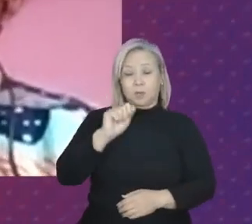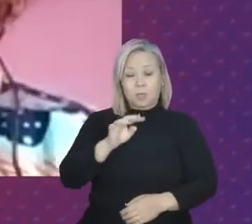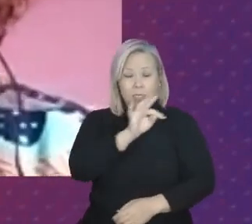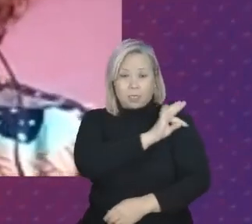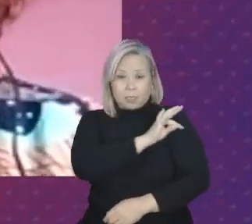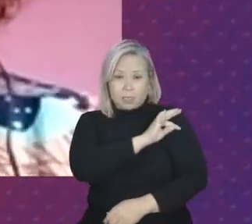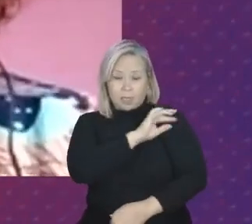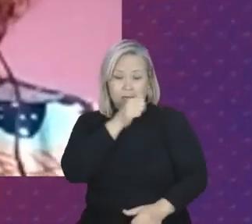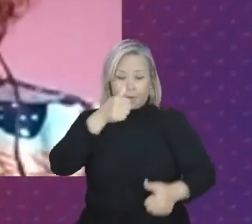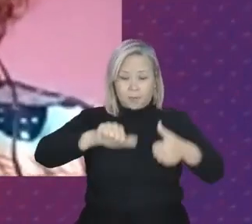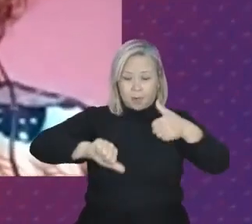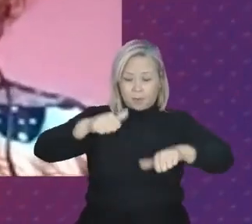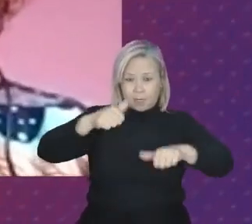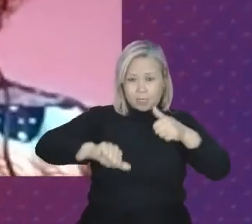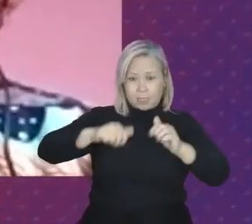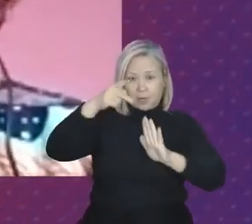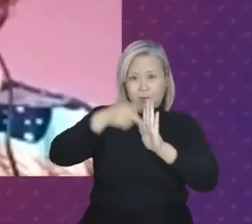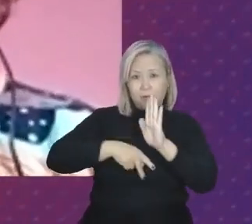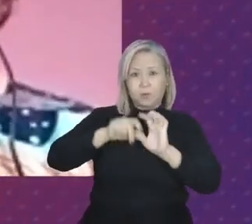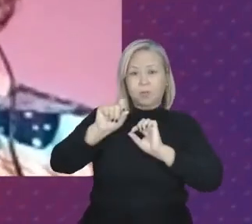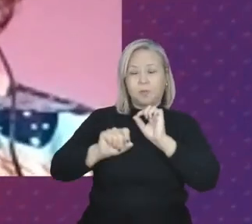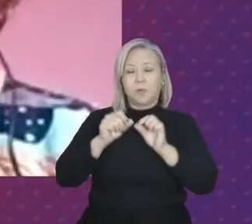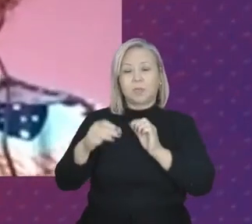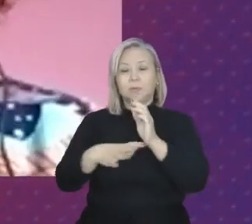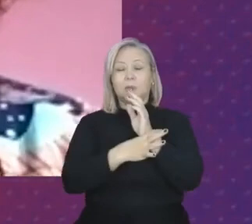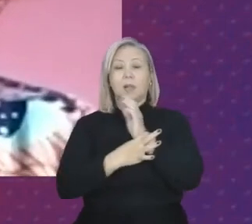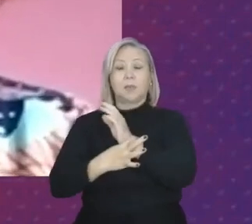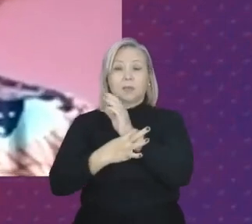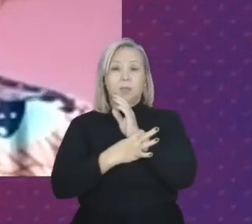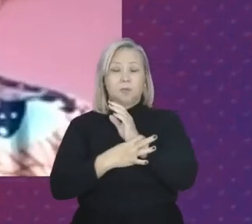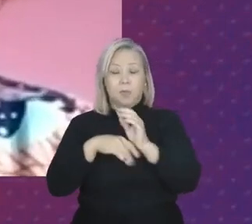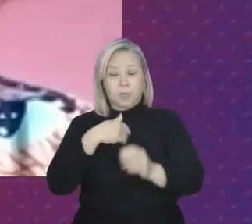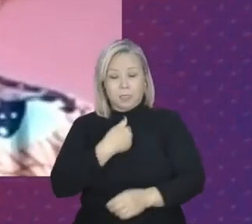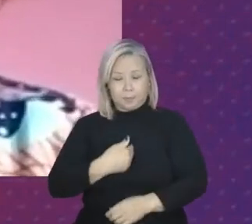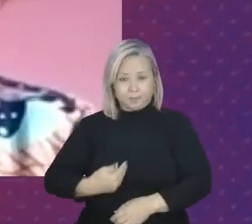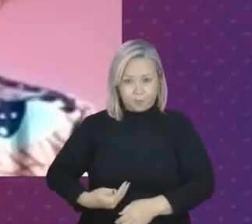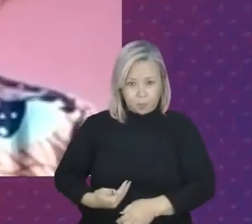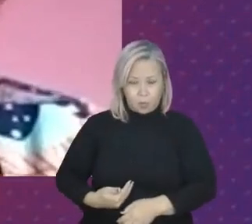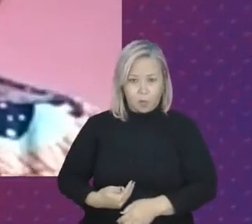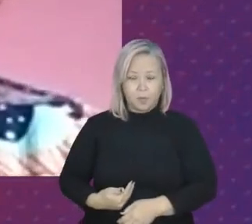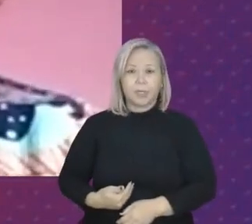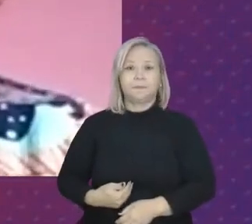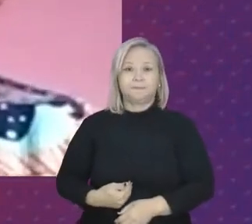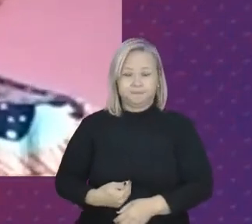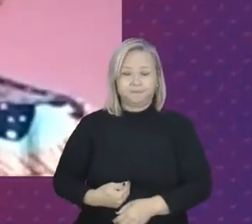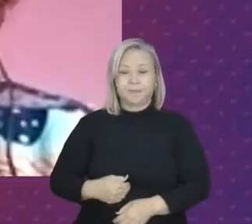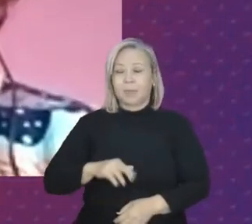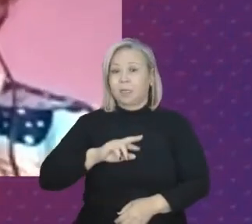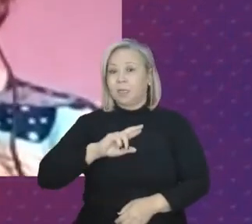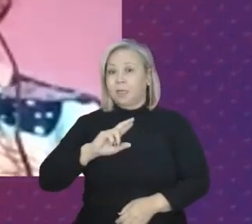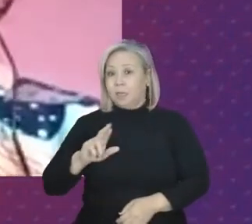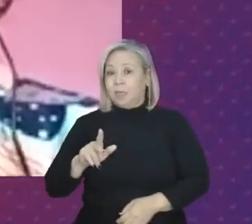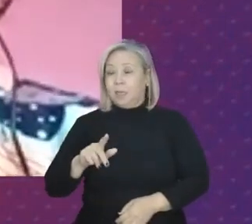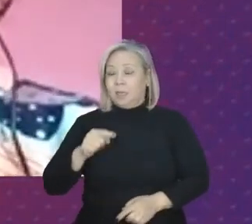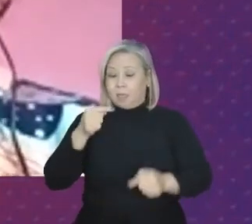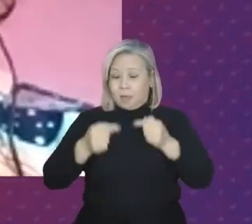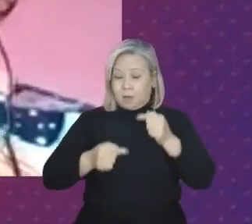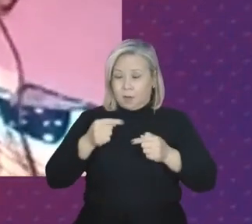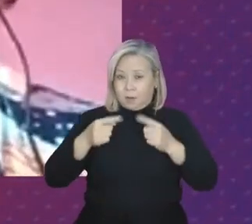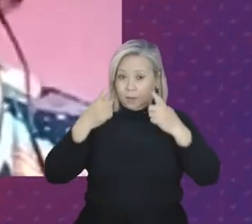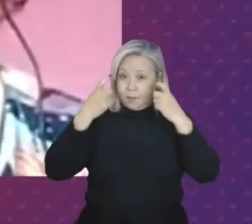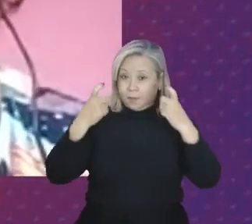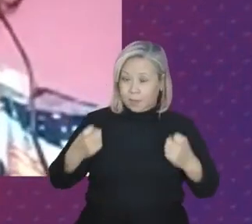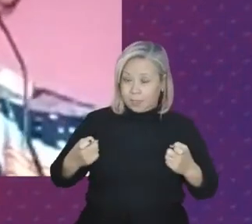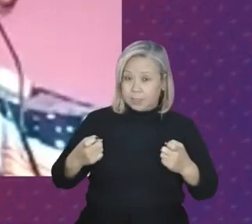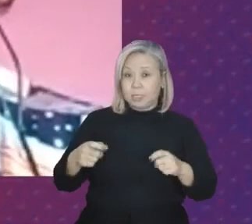avaliação e monitoramento de projetos de prevenção à segurança pública, de prevenção à violência e segurança pública, mas eu